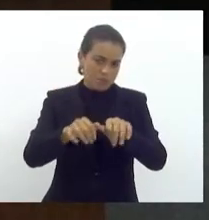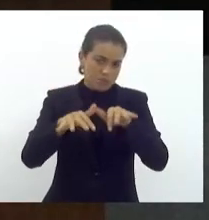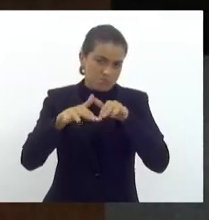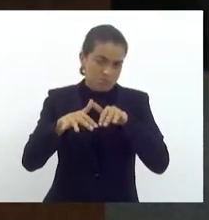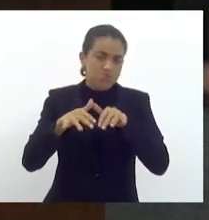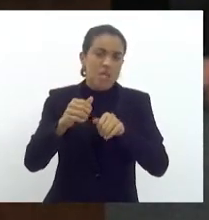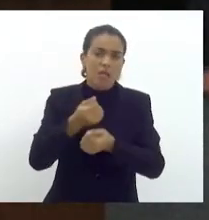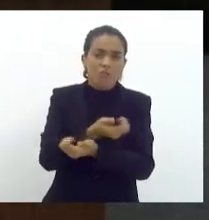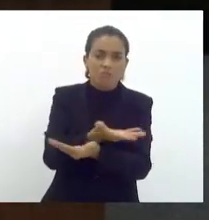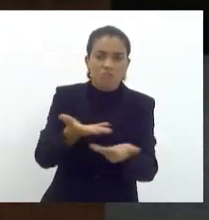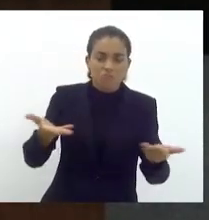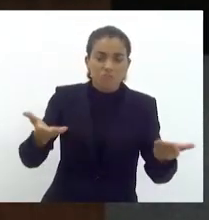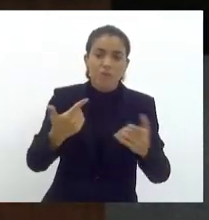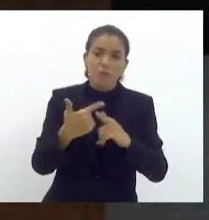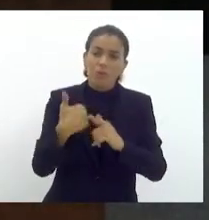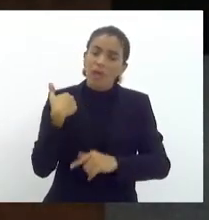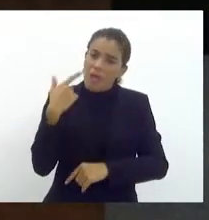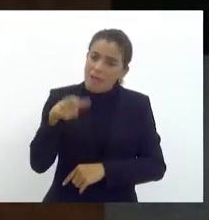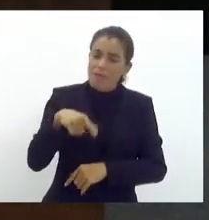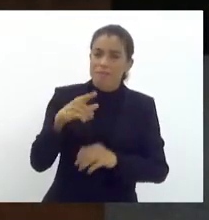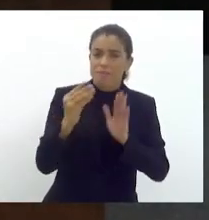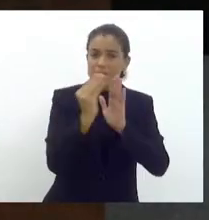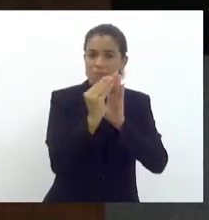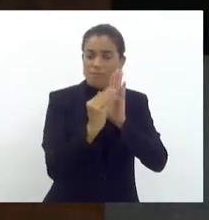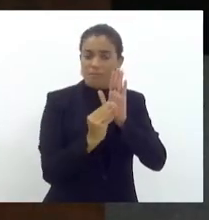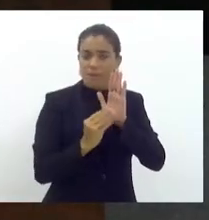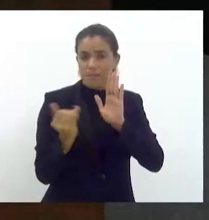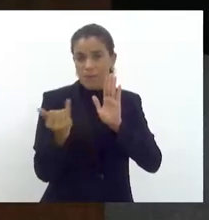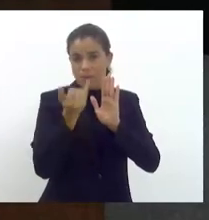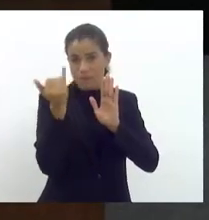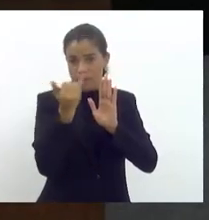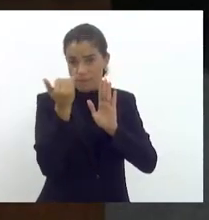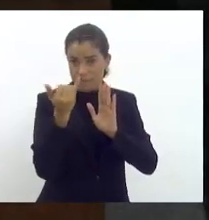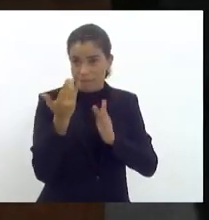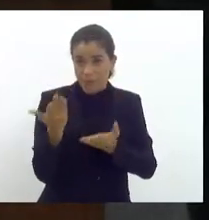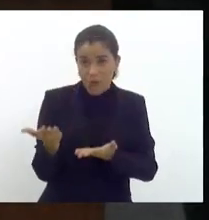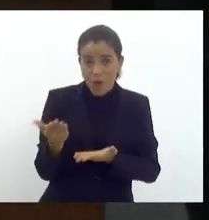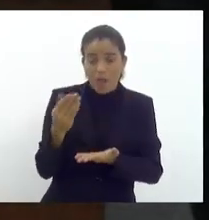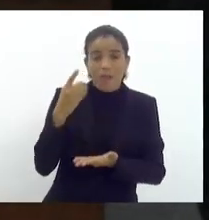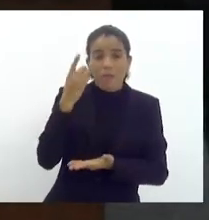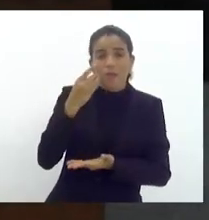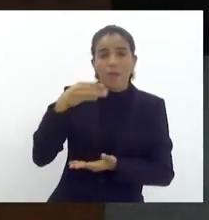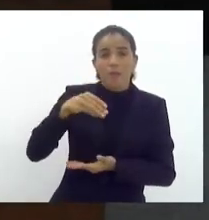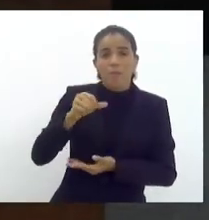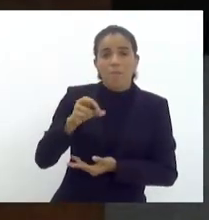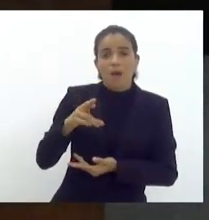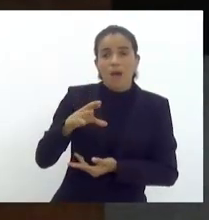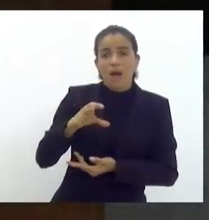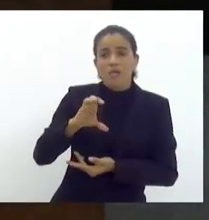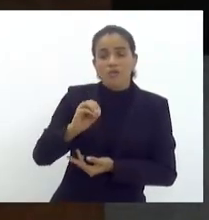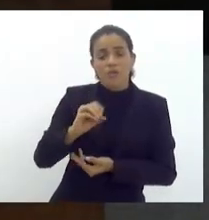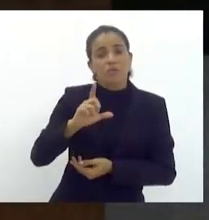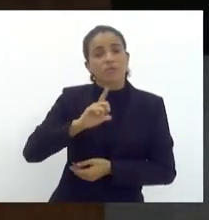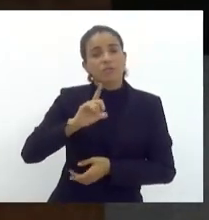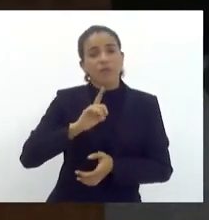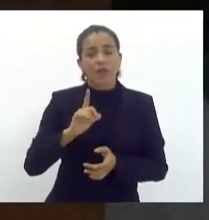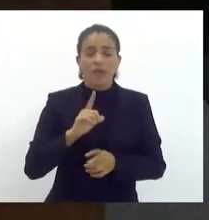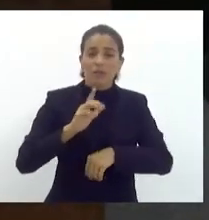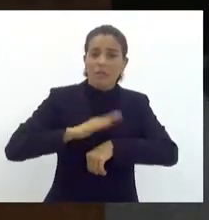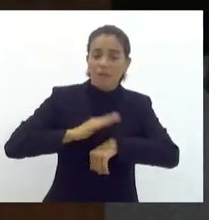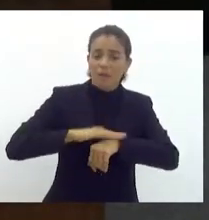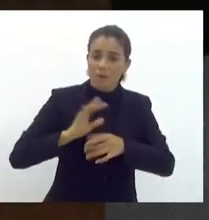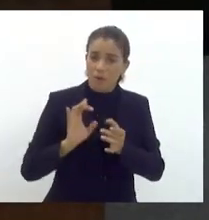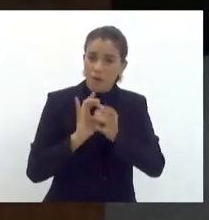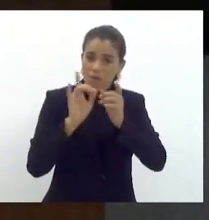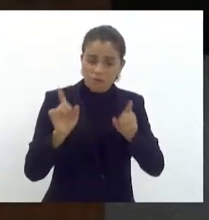porque também achamos importante por exemplo Deputado Márcio Gualberto poder ter a disposição e o tempo